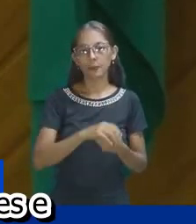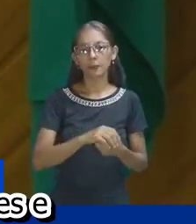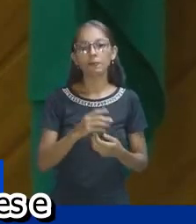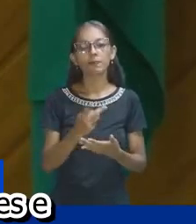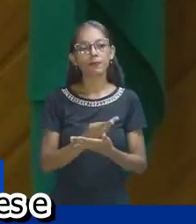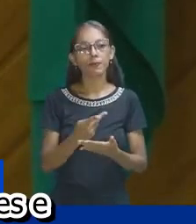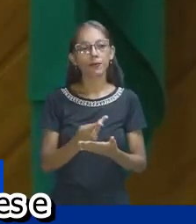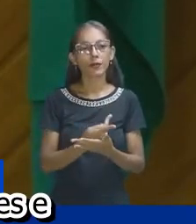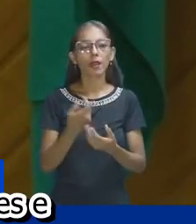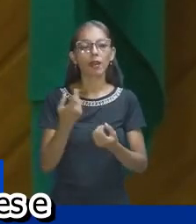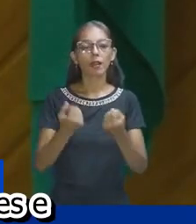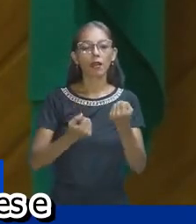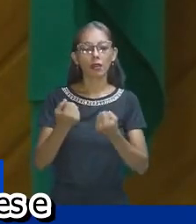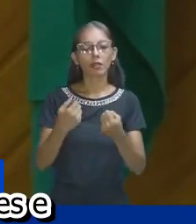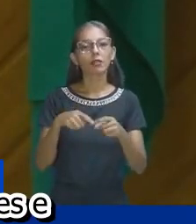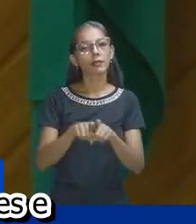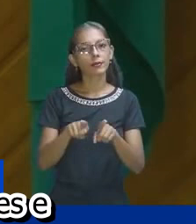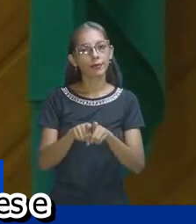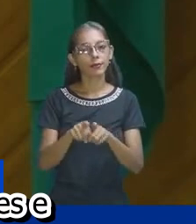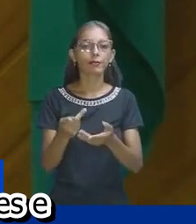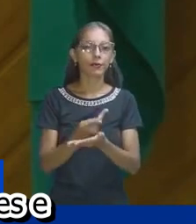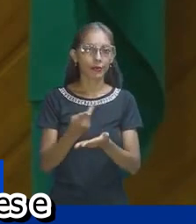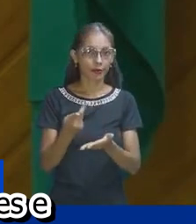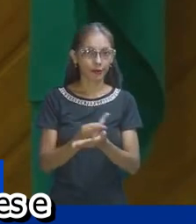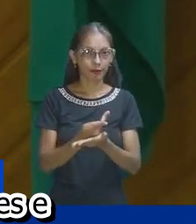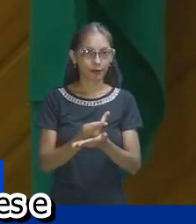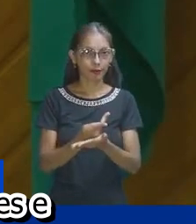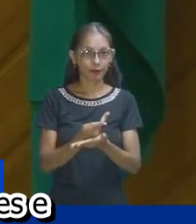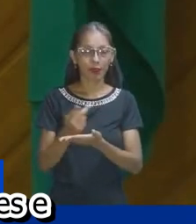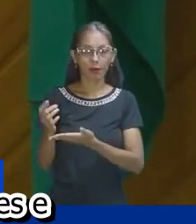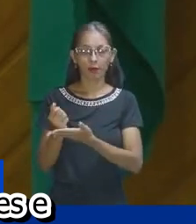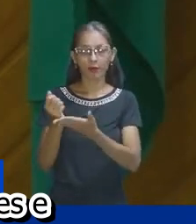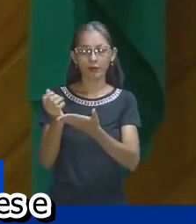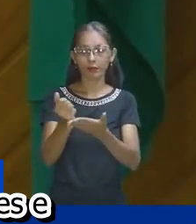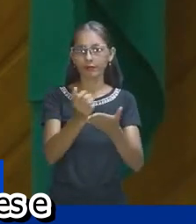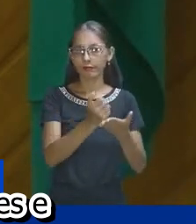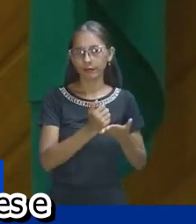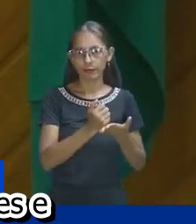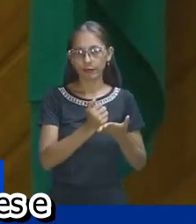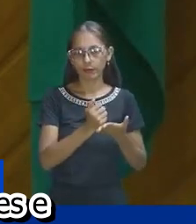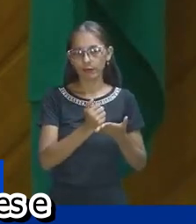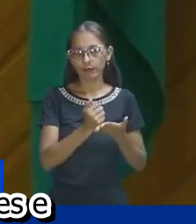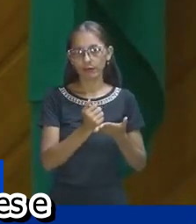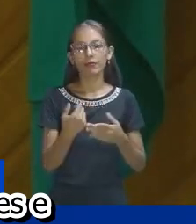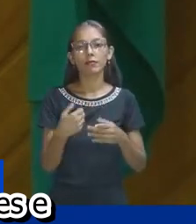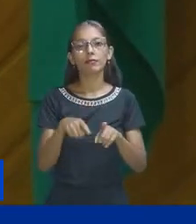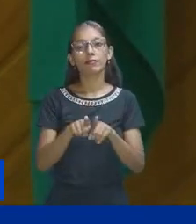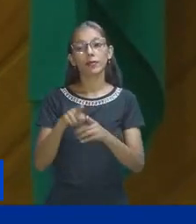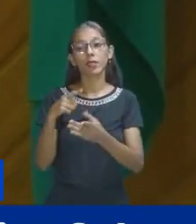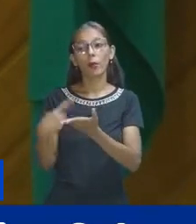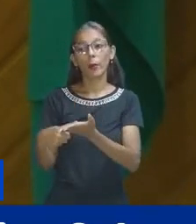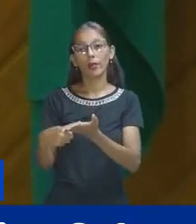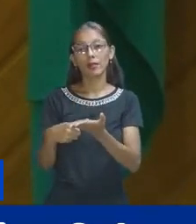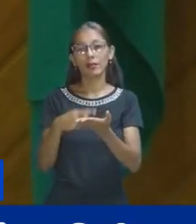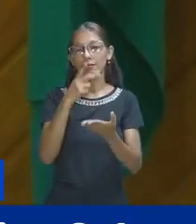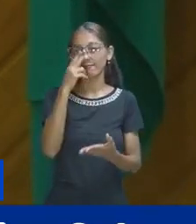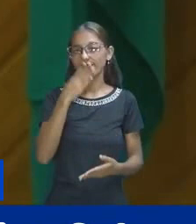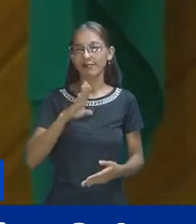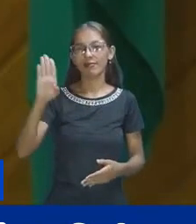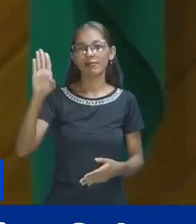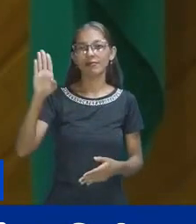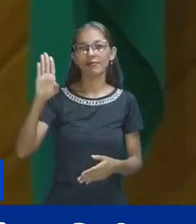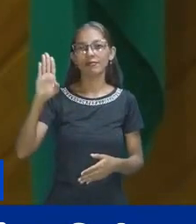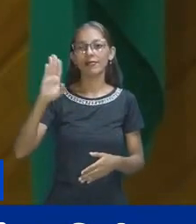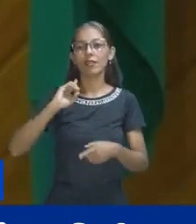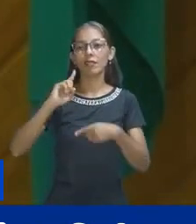decorrência do transporte irregular de eleitores e da oferta de vantagens indevidas também a eleitores. A cassação do registro